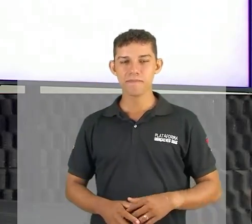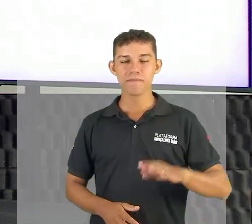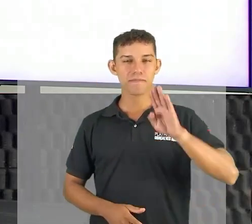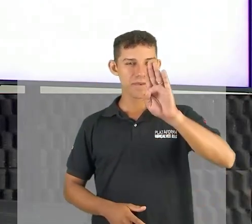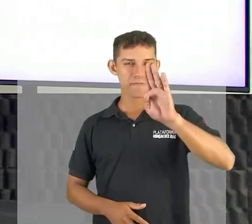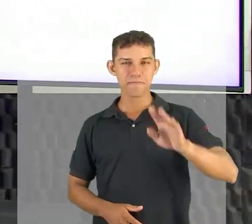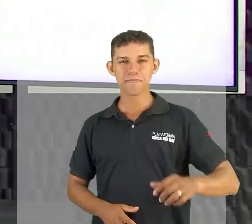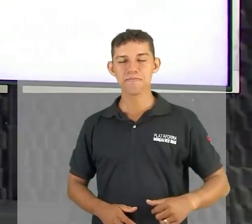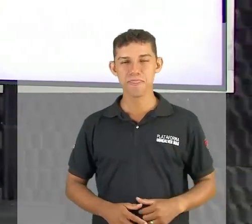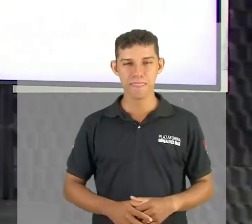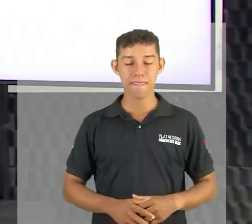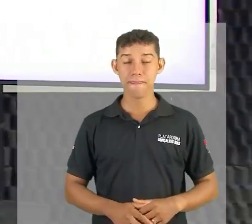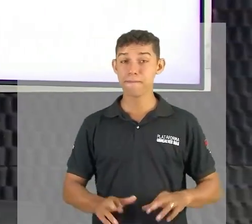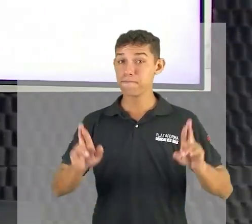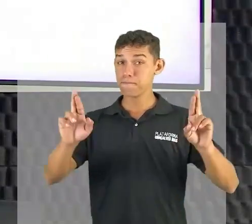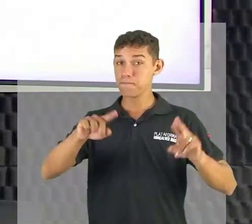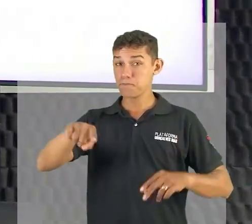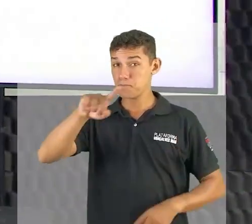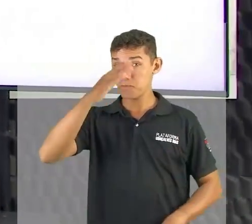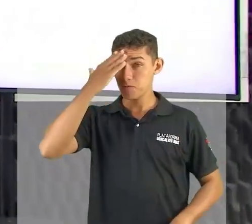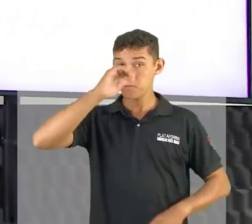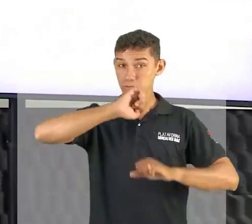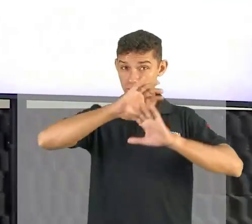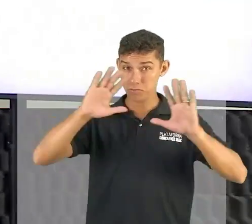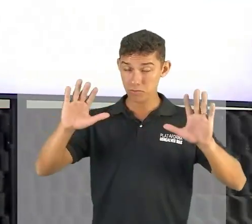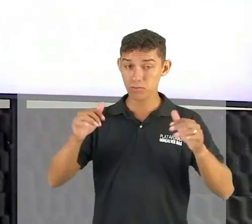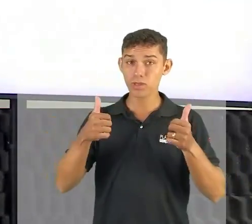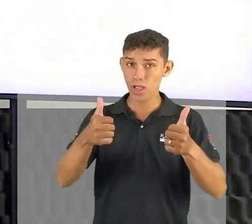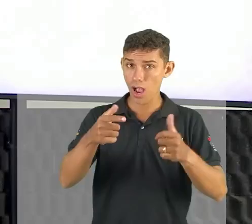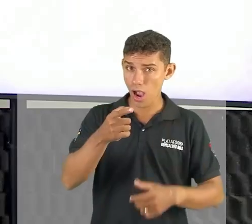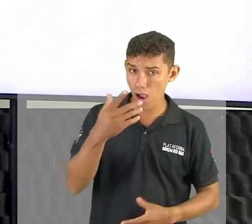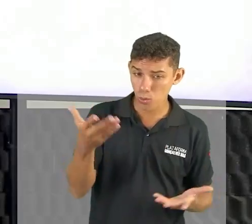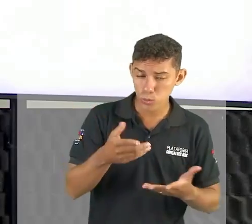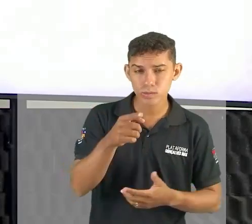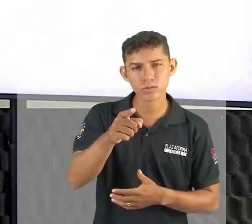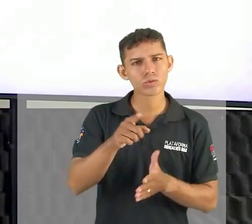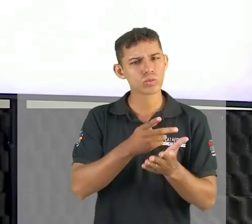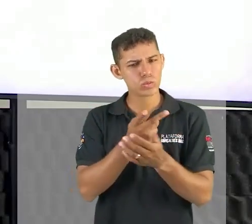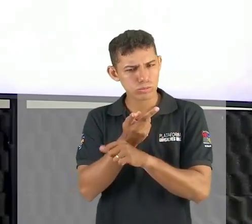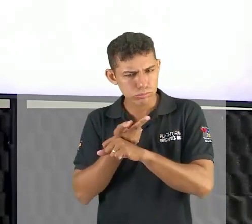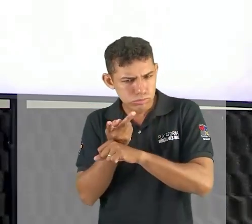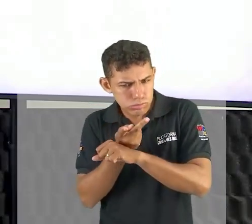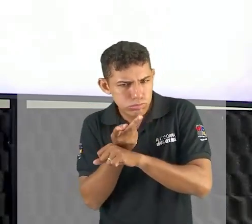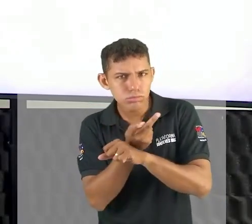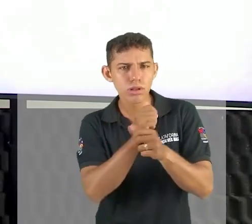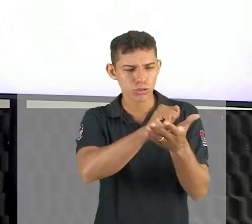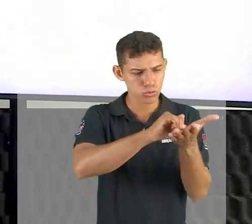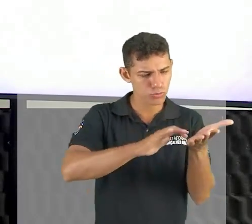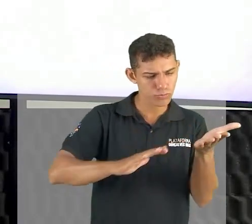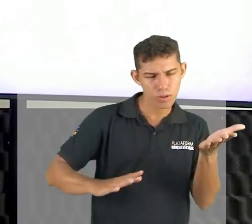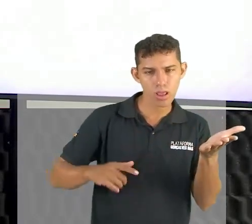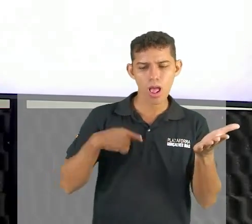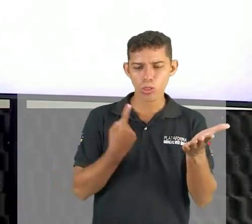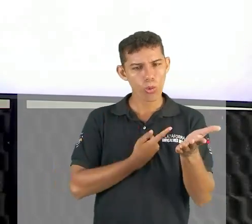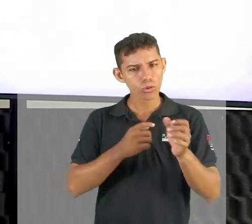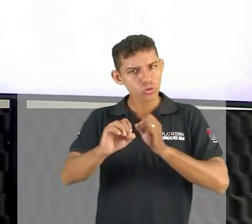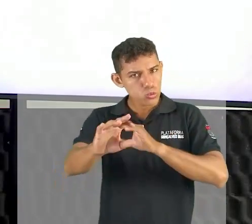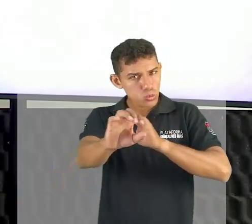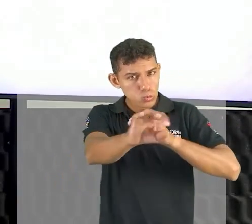B. Eu espero que você tenha entendido. Agora é com você. Busque mais exercícios sobre esses assuntos que a gente está trabalhando.